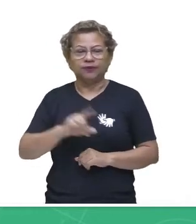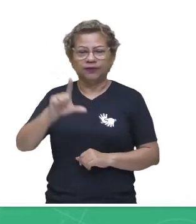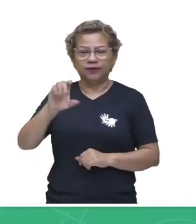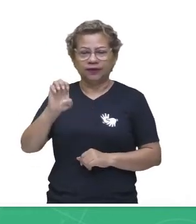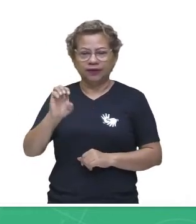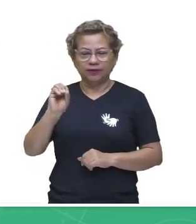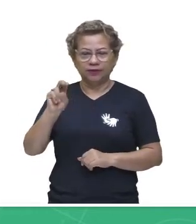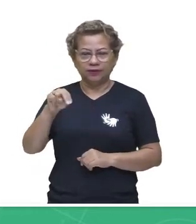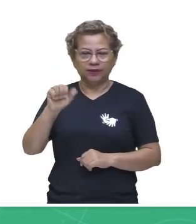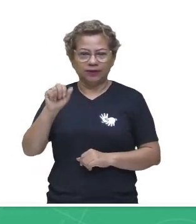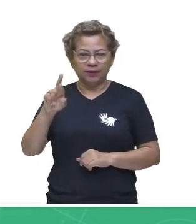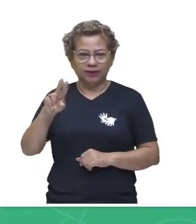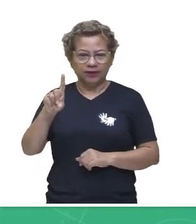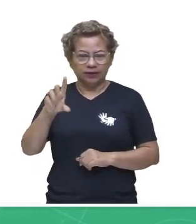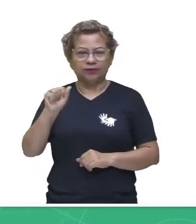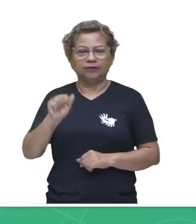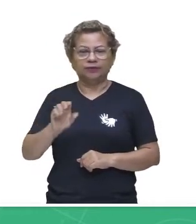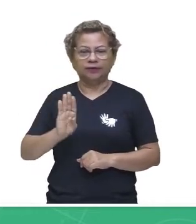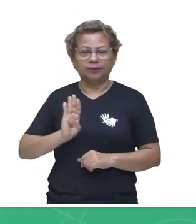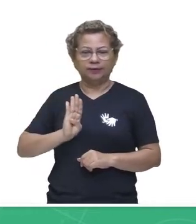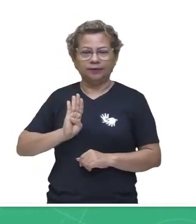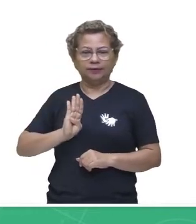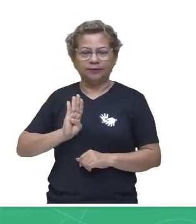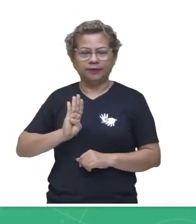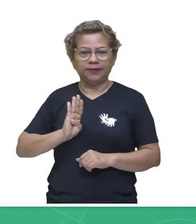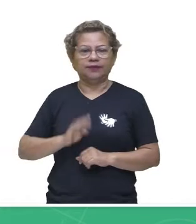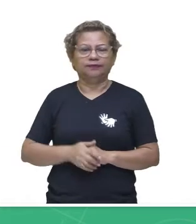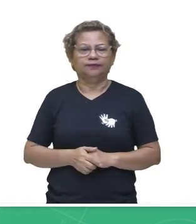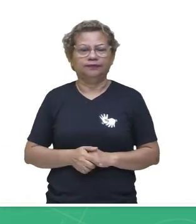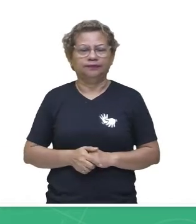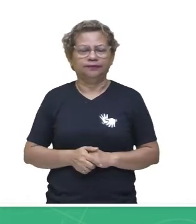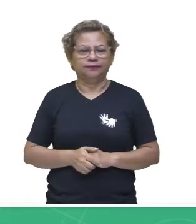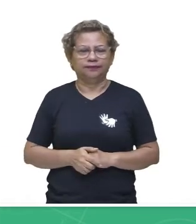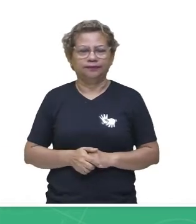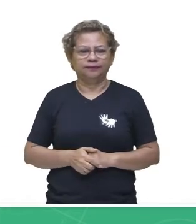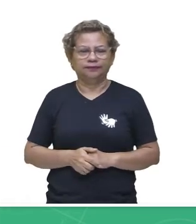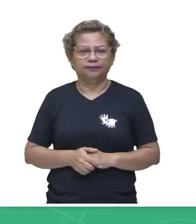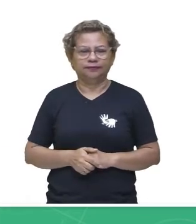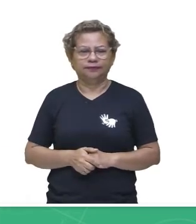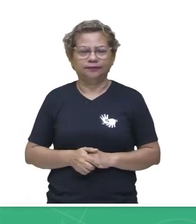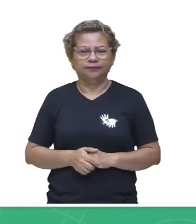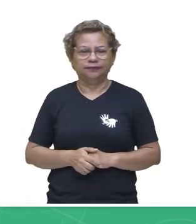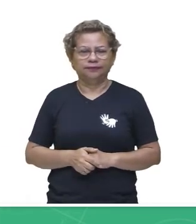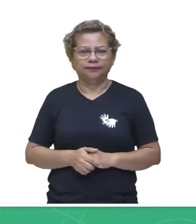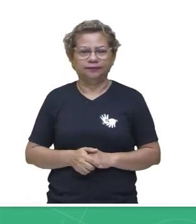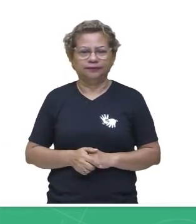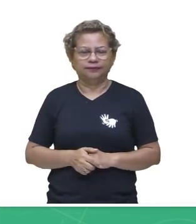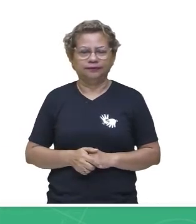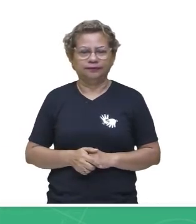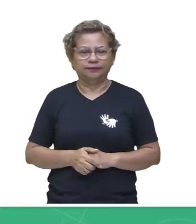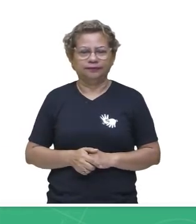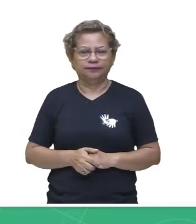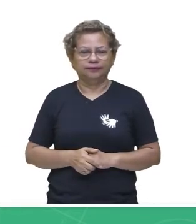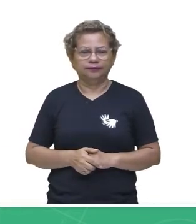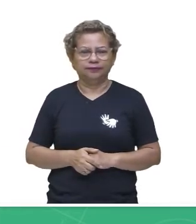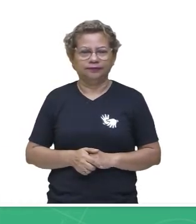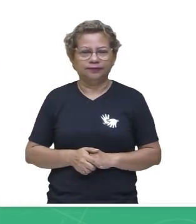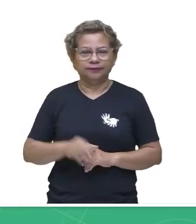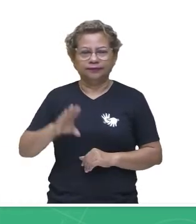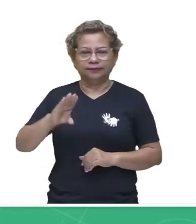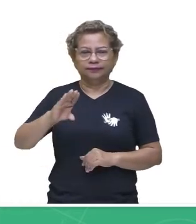Leonardo na letra B. O Leonardo está afirmando aí que é a letra B que vai trazer a alternativa correta. A